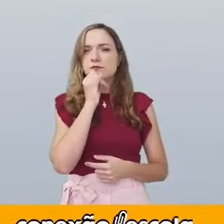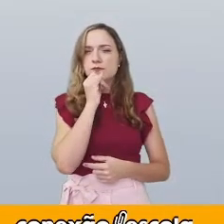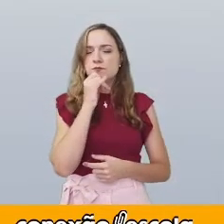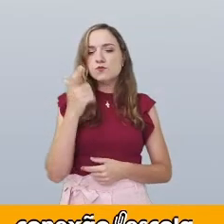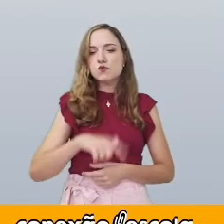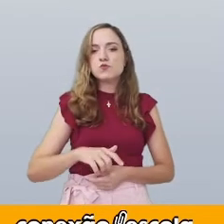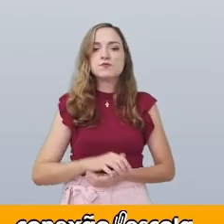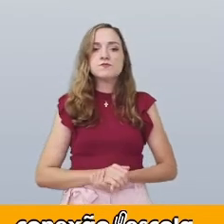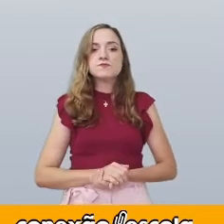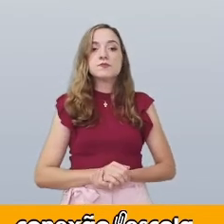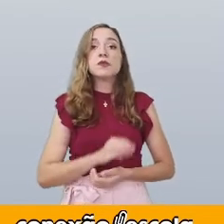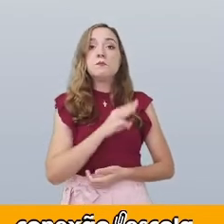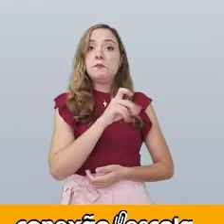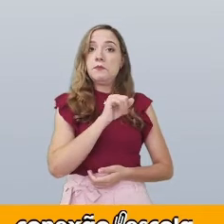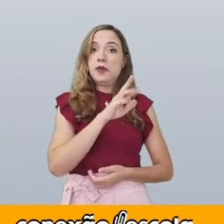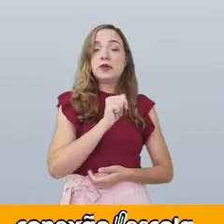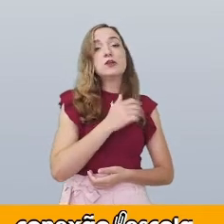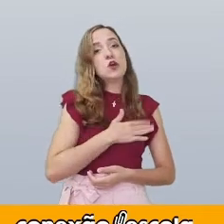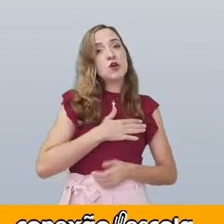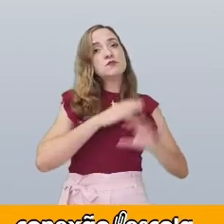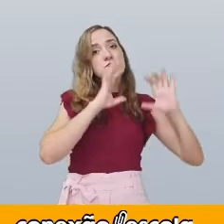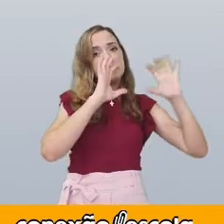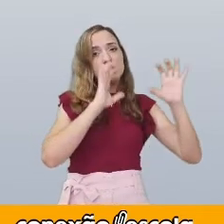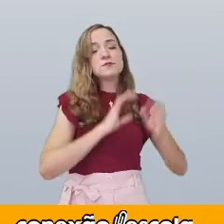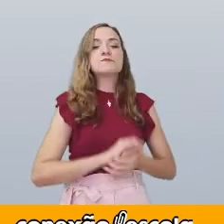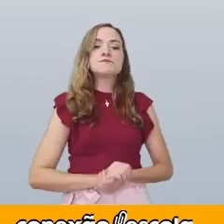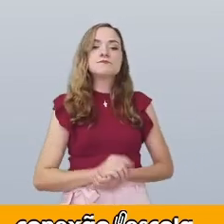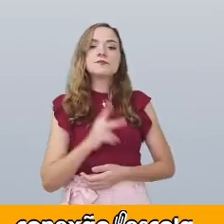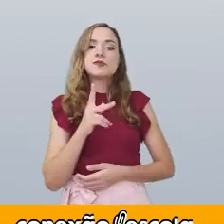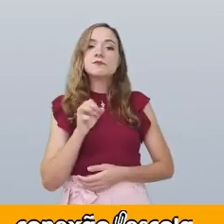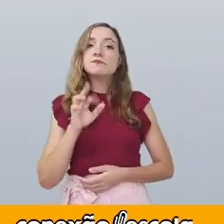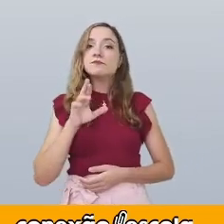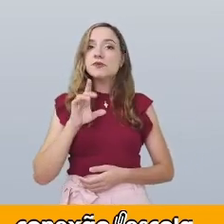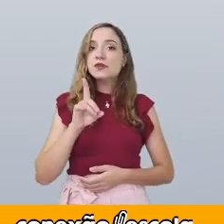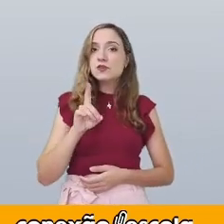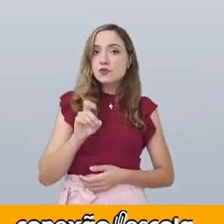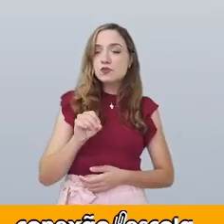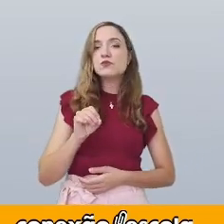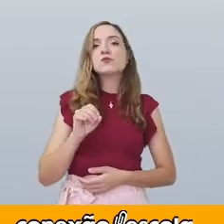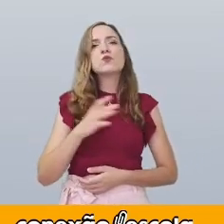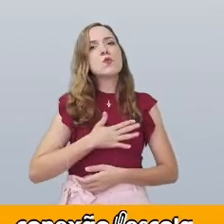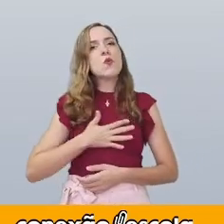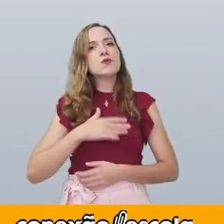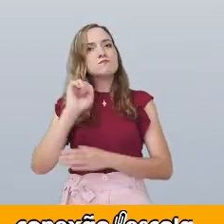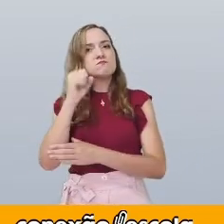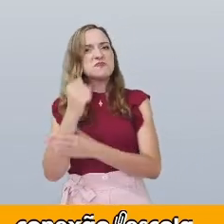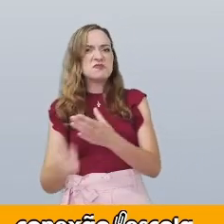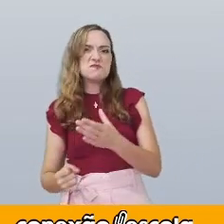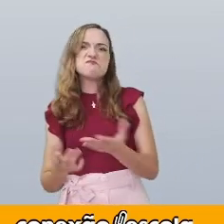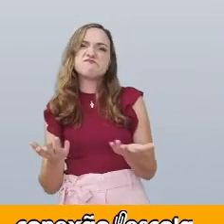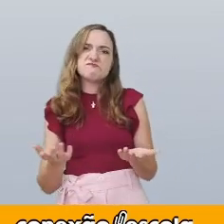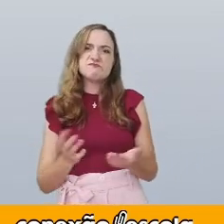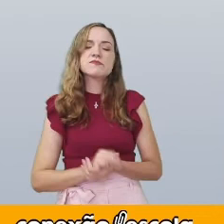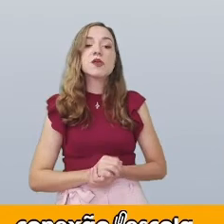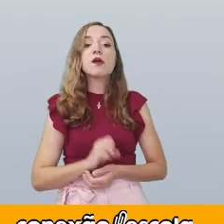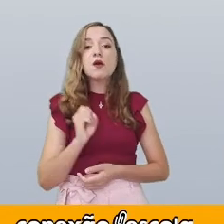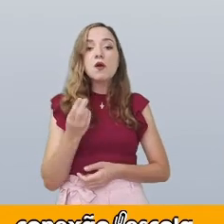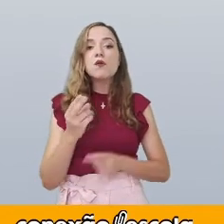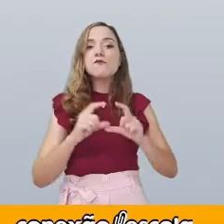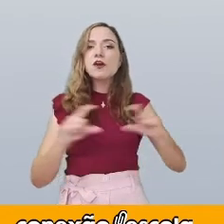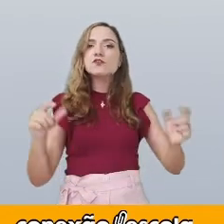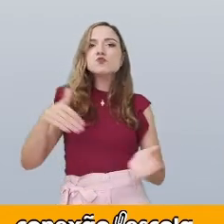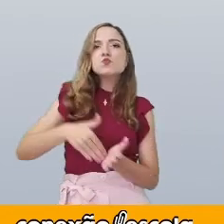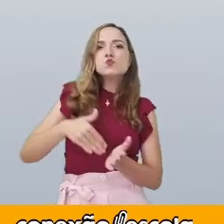aí. Maria gosta de vôlei. Pedro gosta de basquete. Ou então, Maria gosta